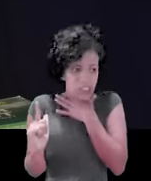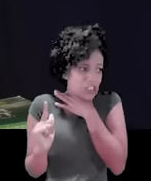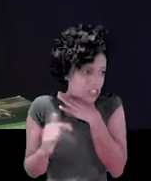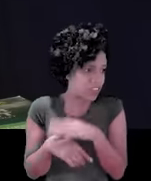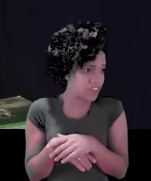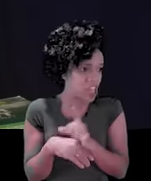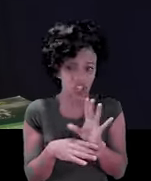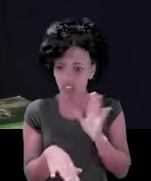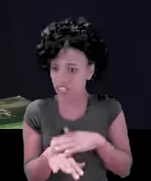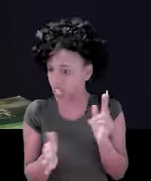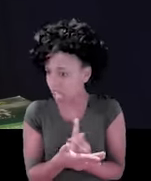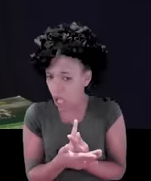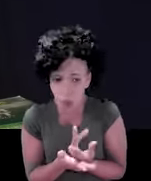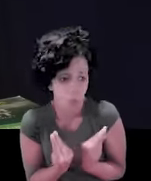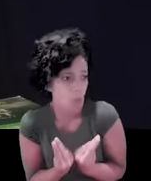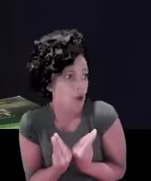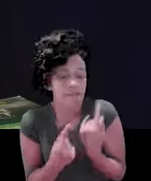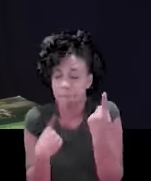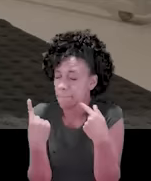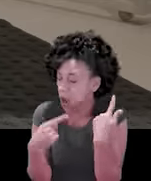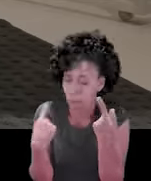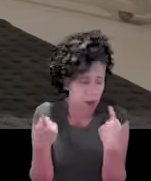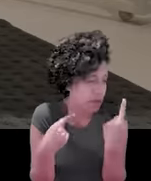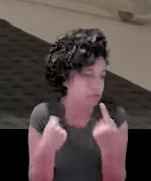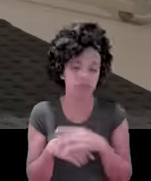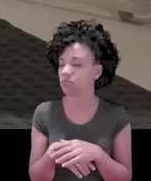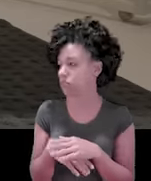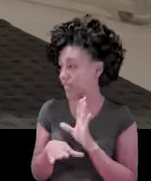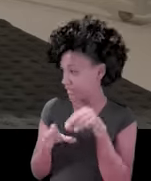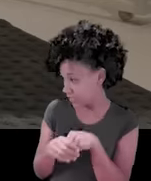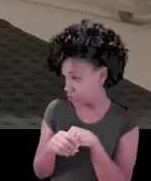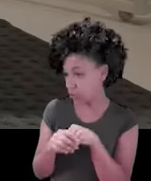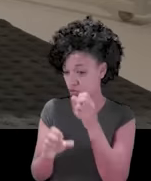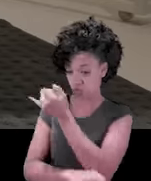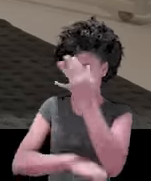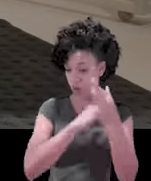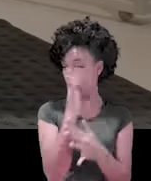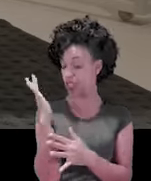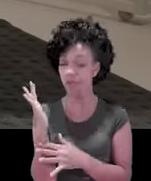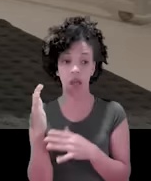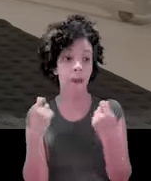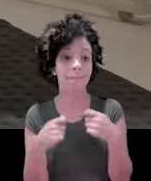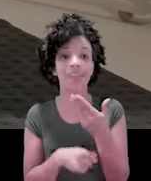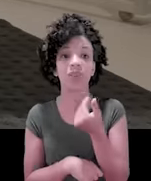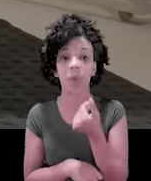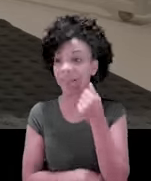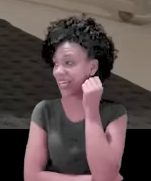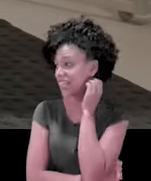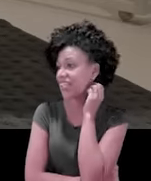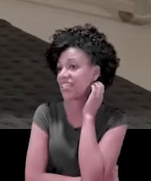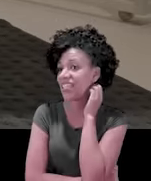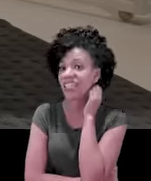eu eu só faço merda entre um cara vai ficando ficando maluco é E você tá dentro de uma selva falando eu preciso